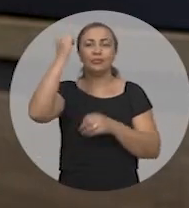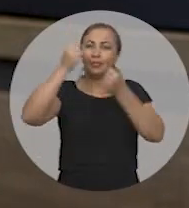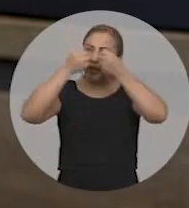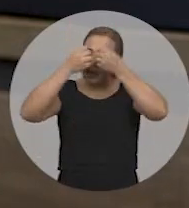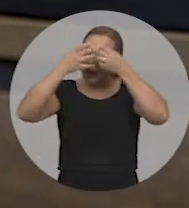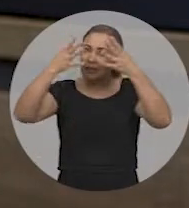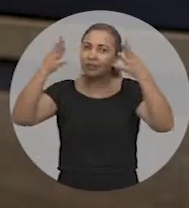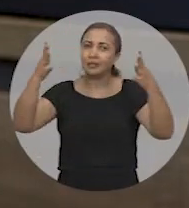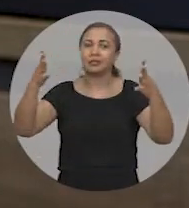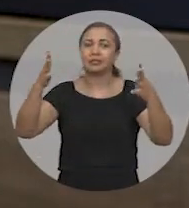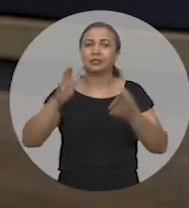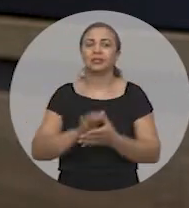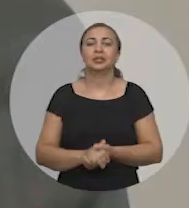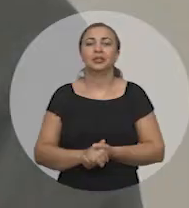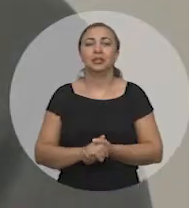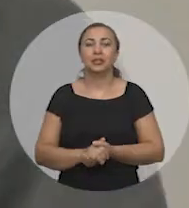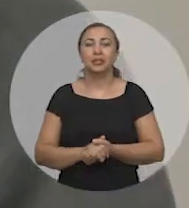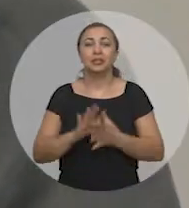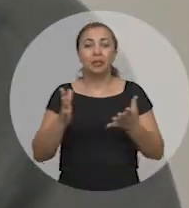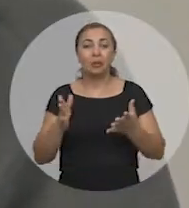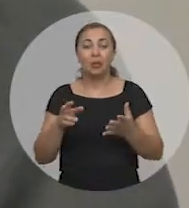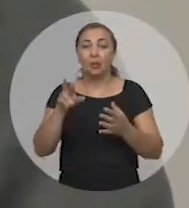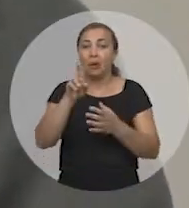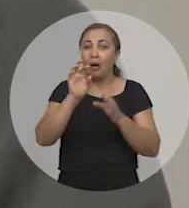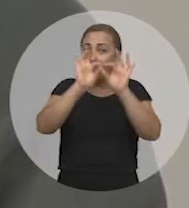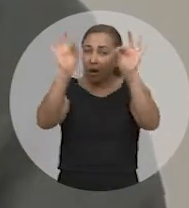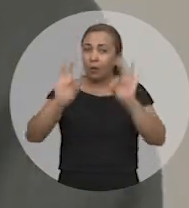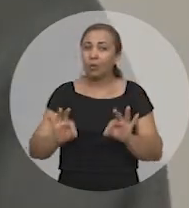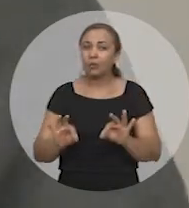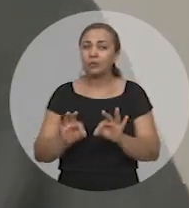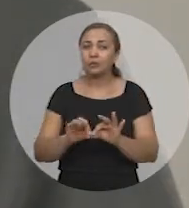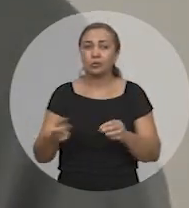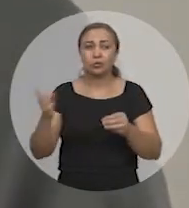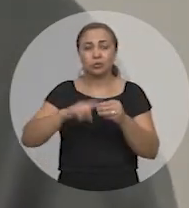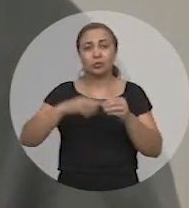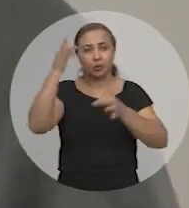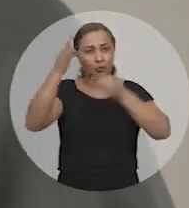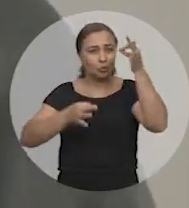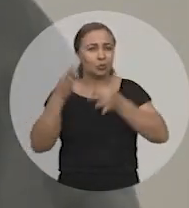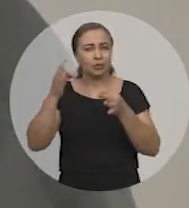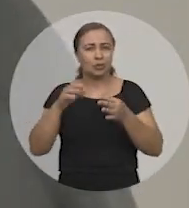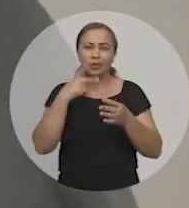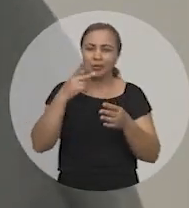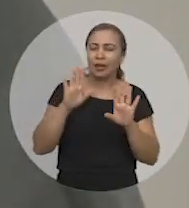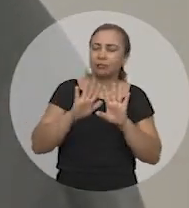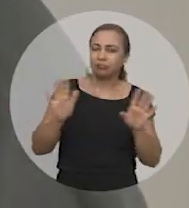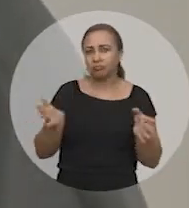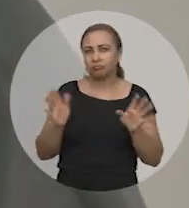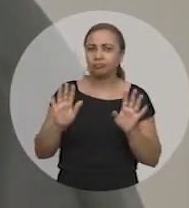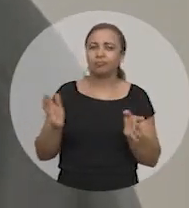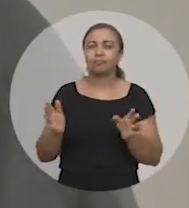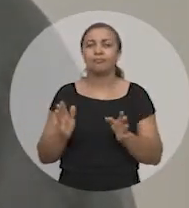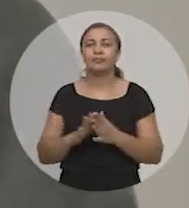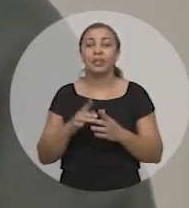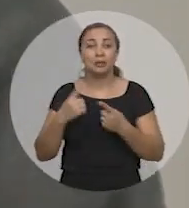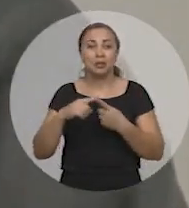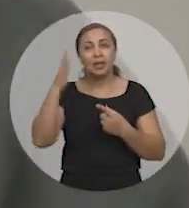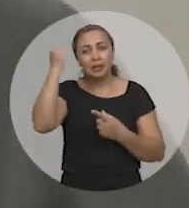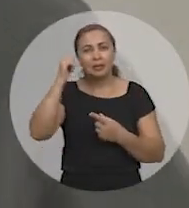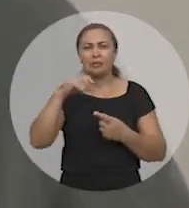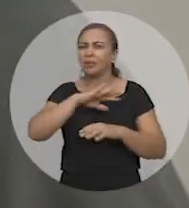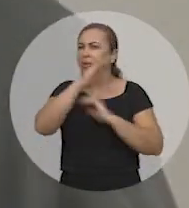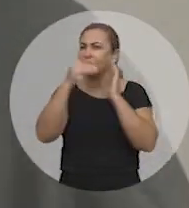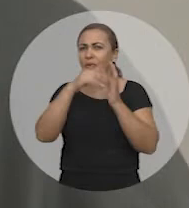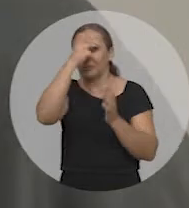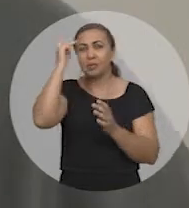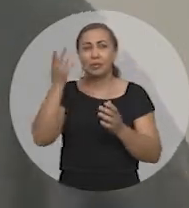a transparência então trouxe essa difícil né porque a